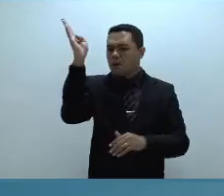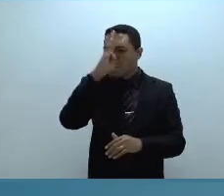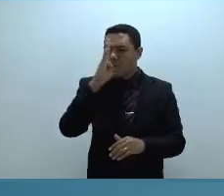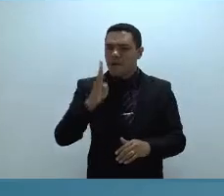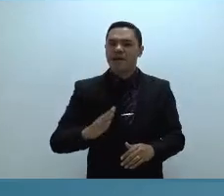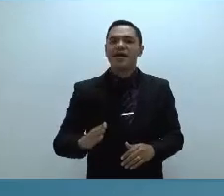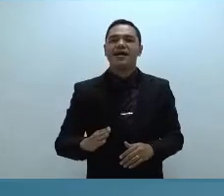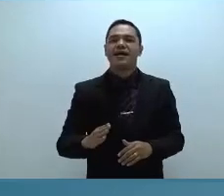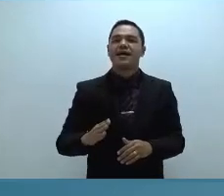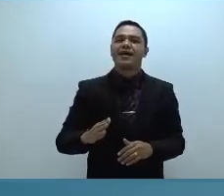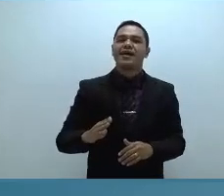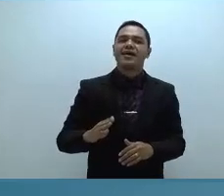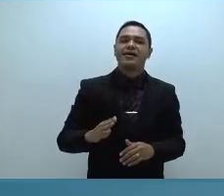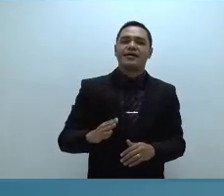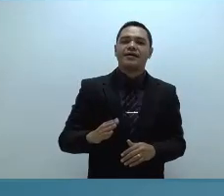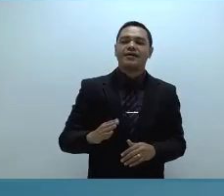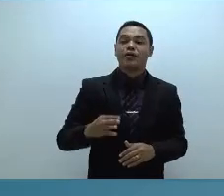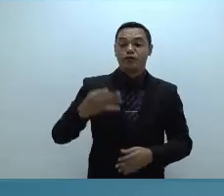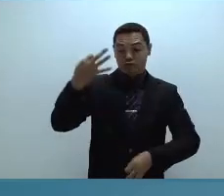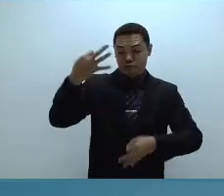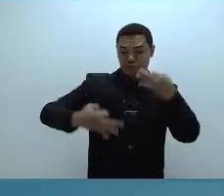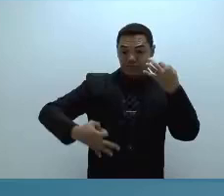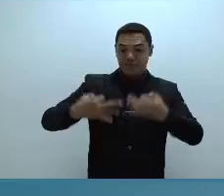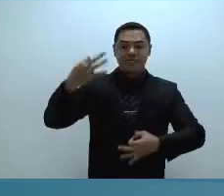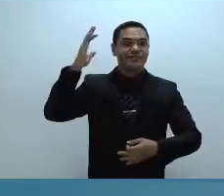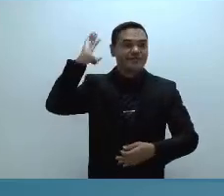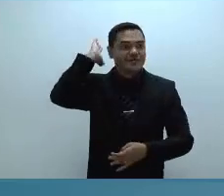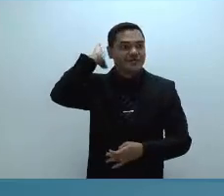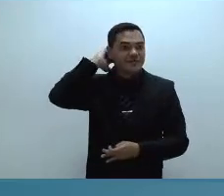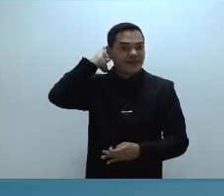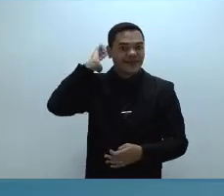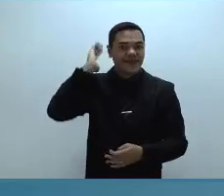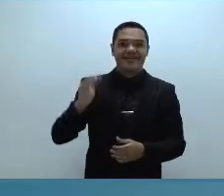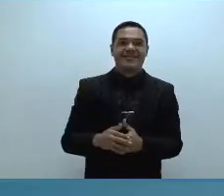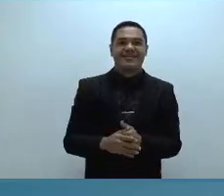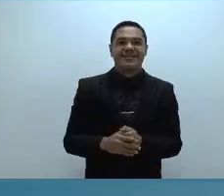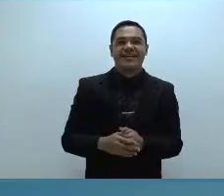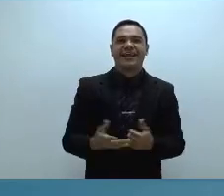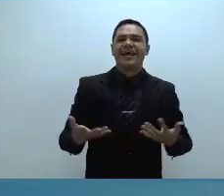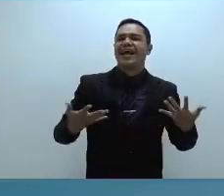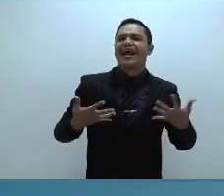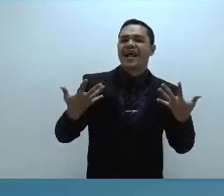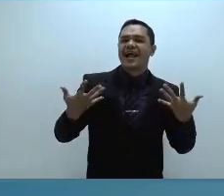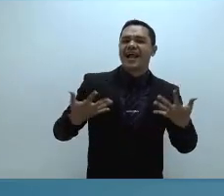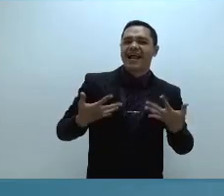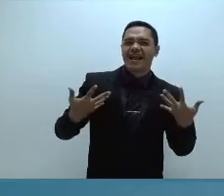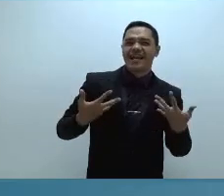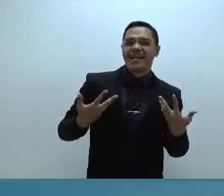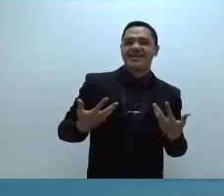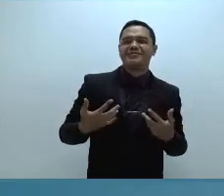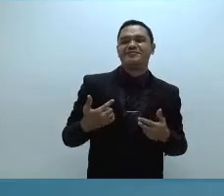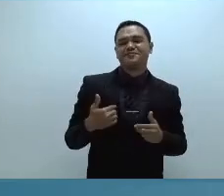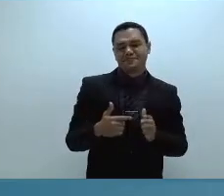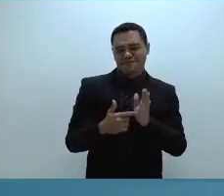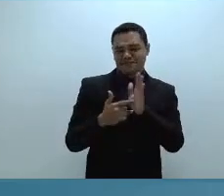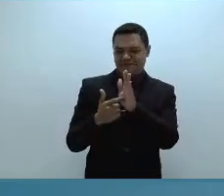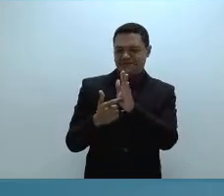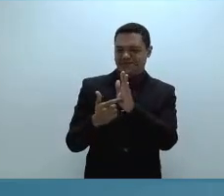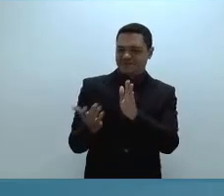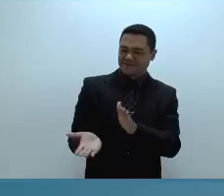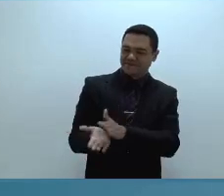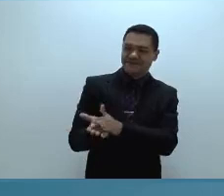nível da nossa fronteira, a justiça do nosso Estado. É uma alegria muito grande e queremos apresentar os nossos